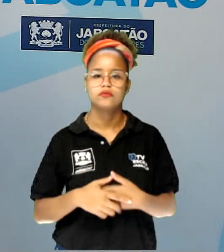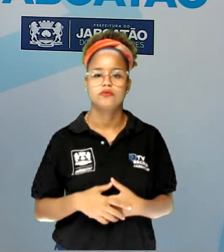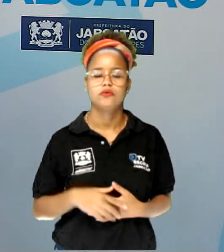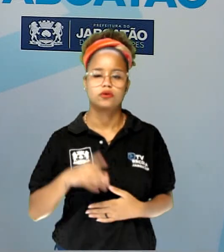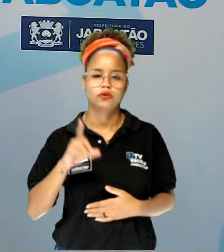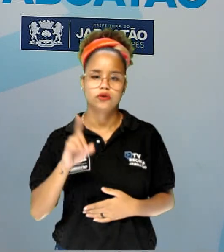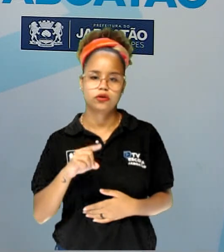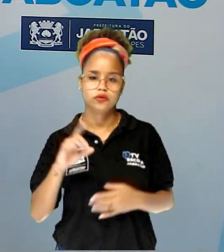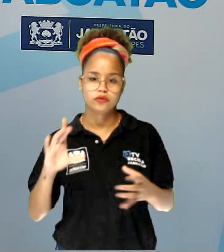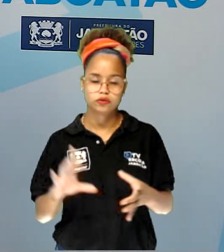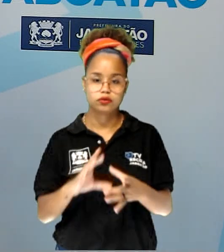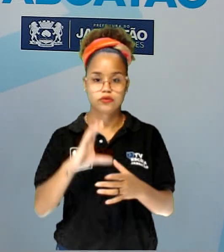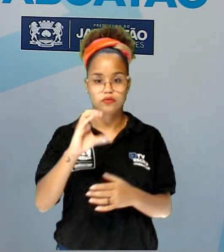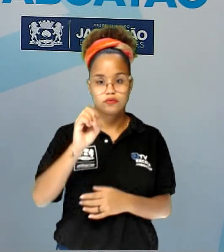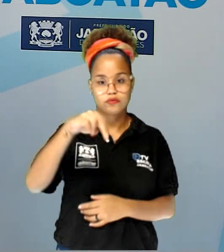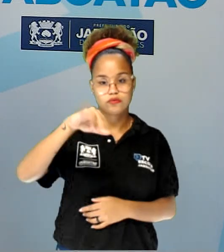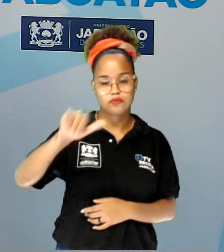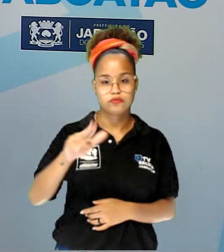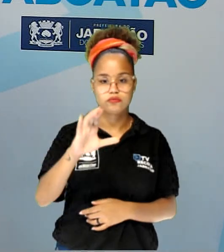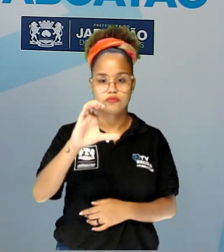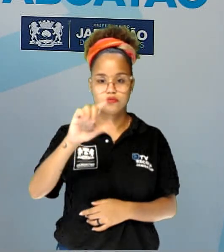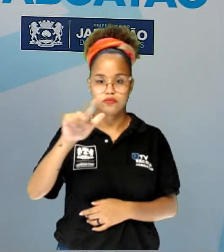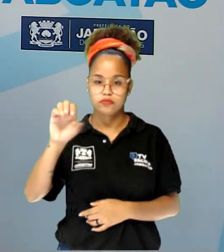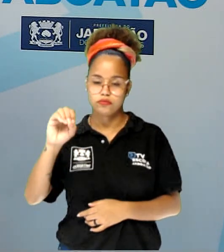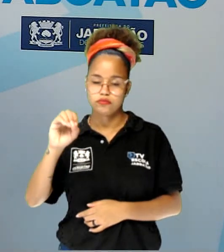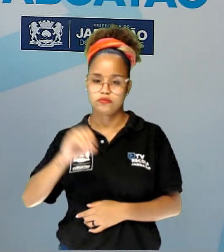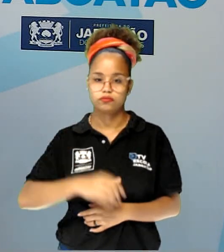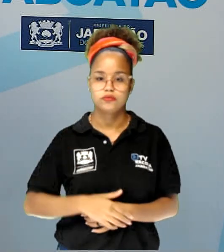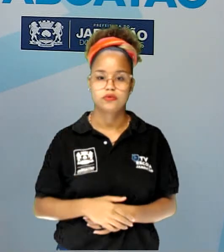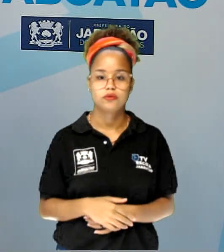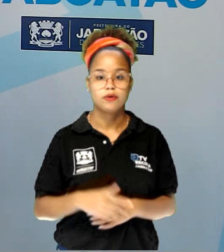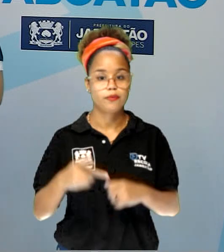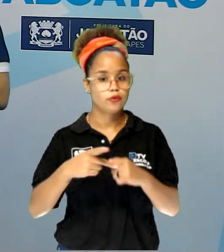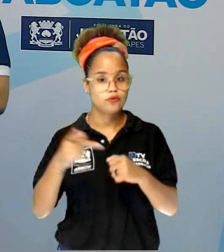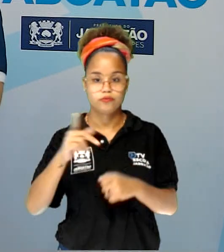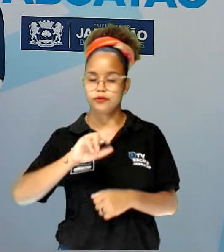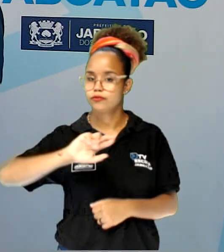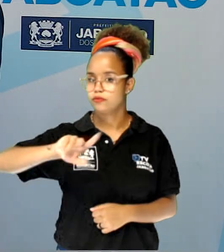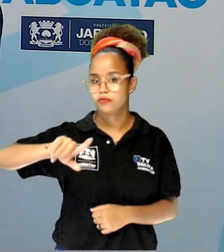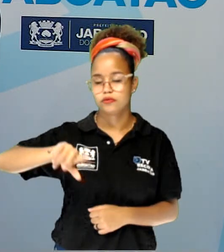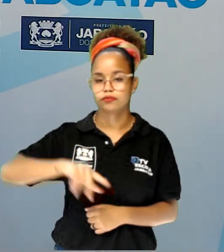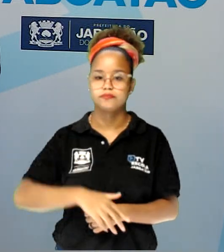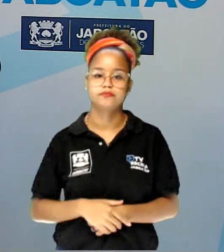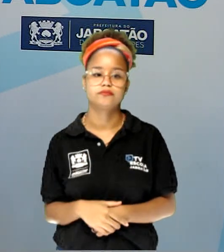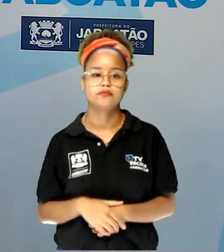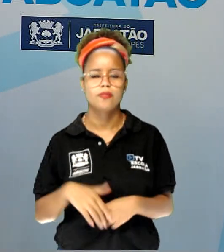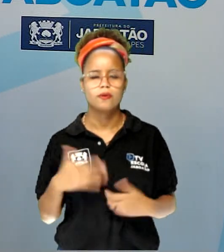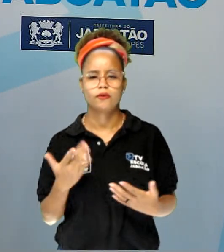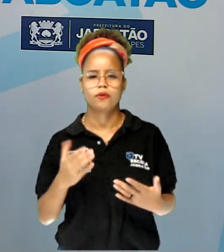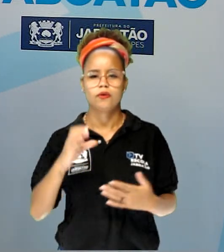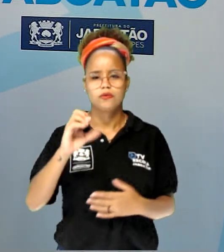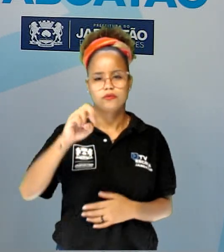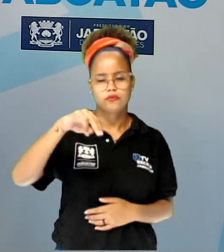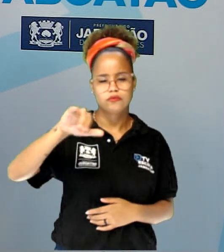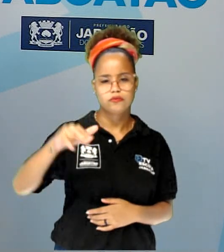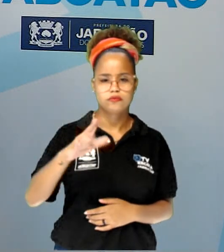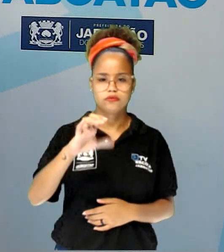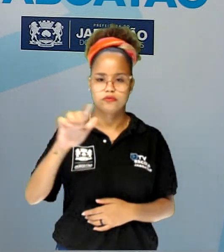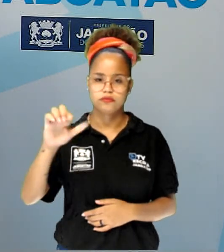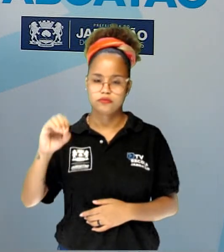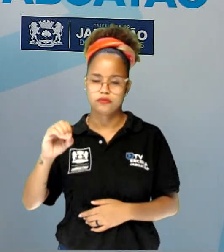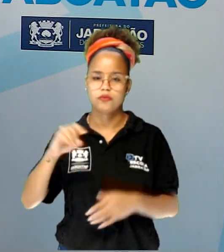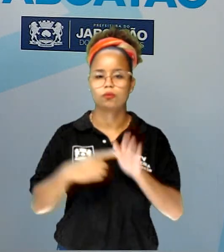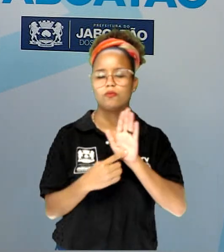de conjunção integrante e não de pronome relativo. Apesar de essa conjunção nos demonstrar